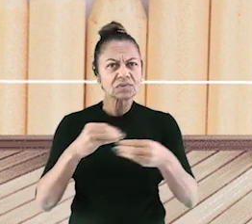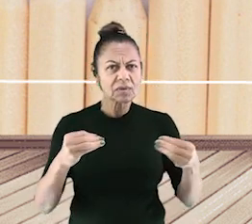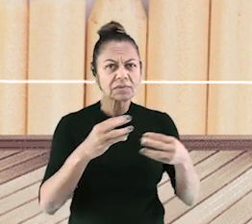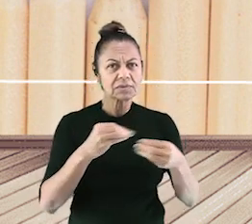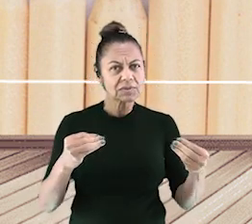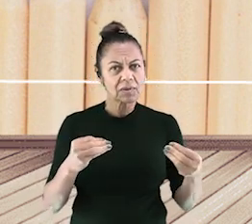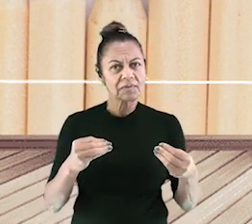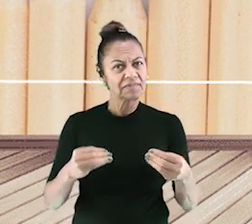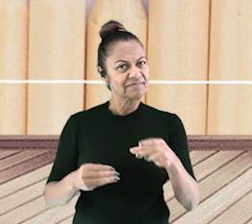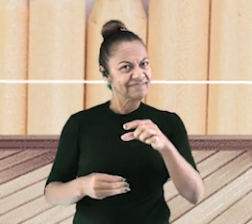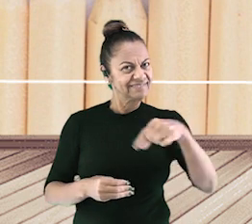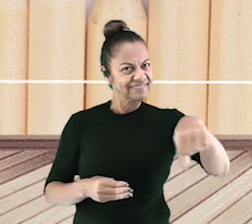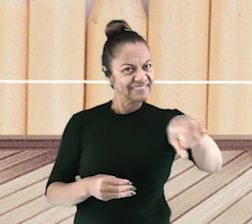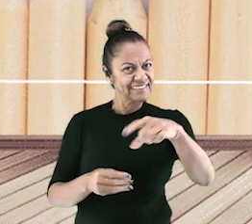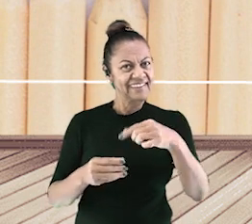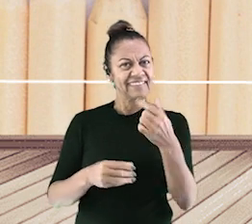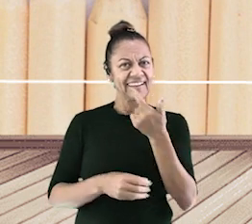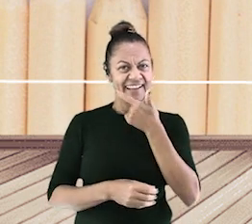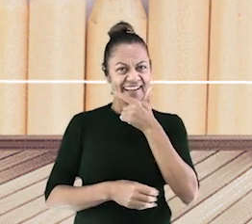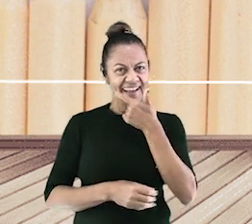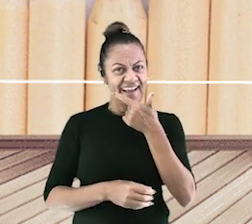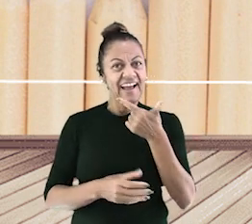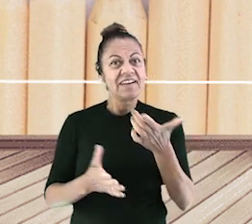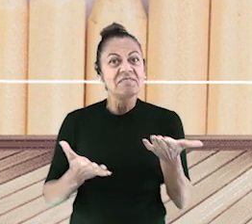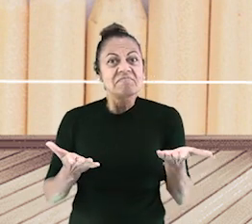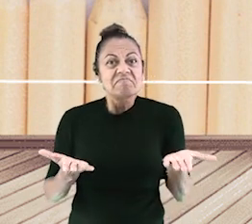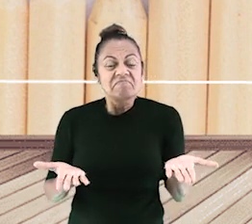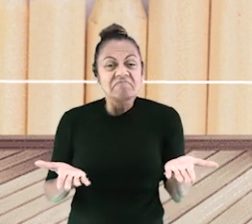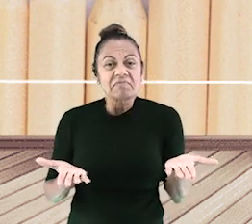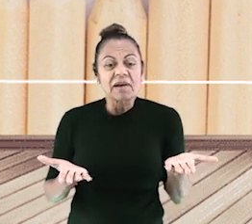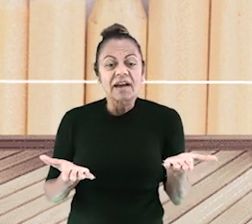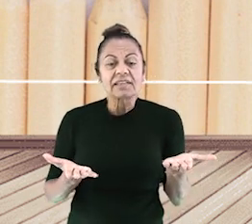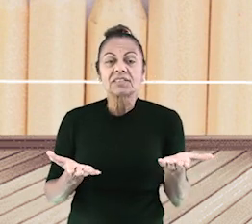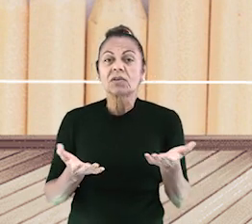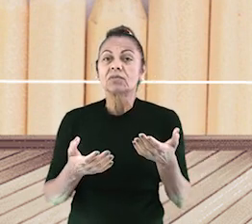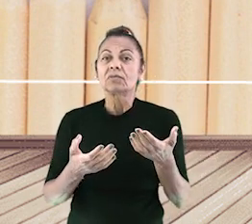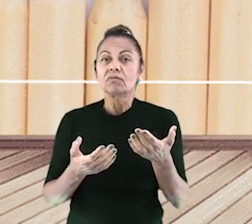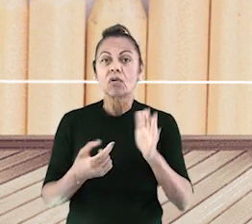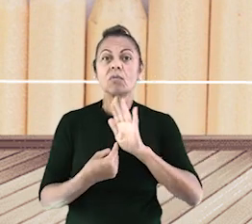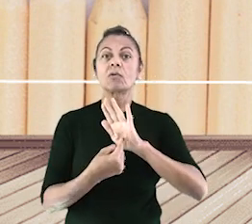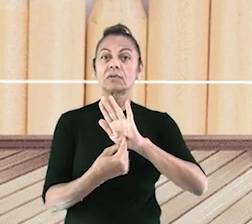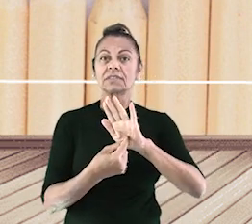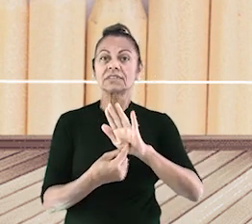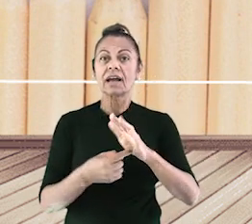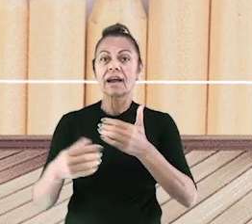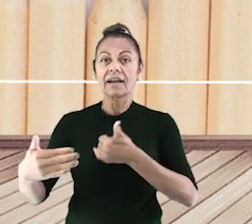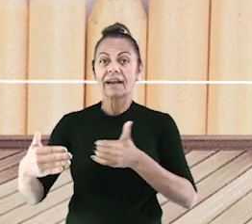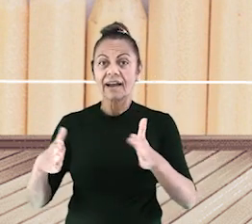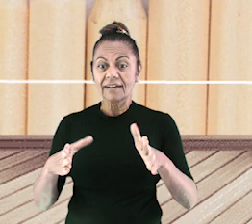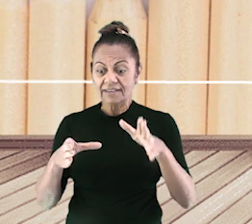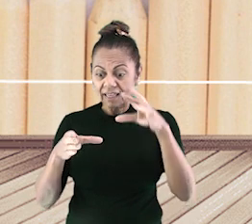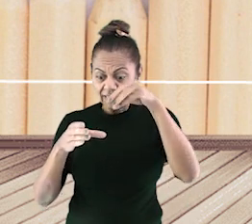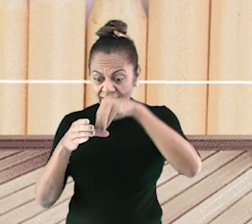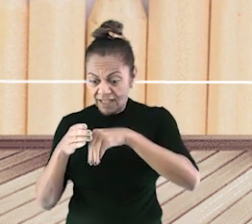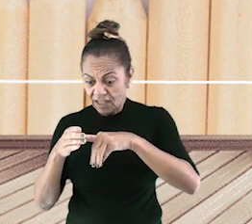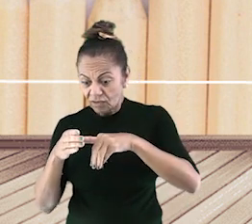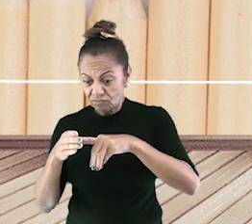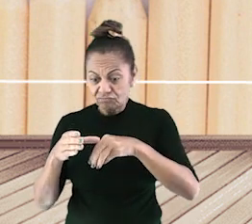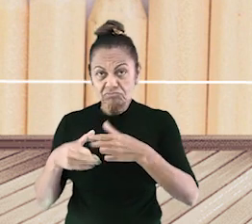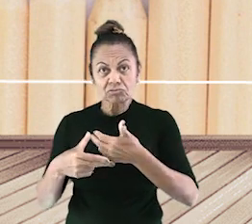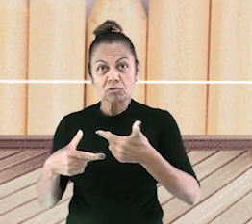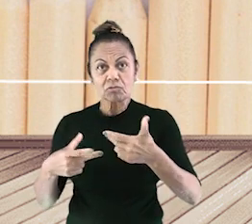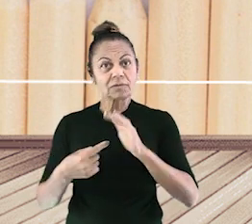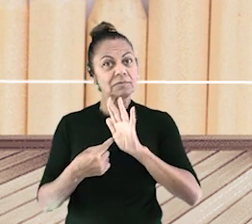você tá rindo aí, que eu sei. Mostrar pra vocês o que tem dentro dela. Combinado?